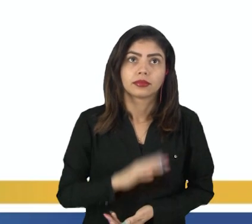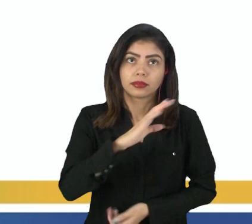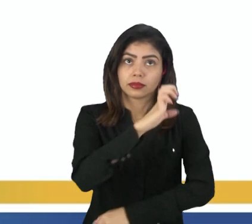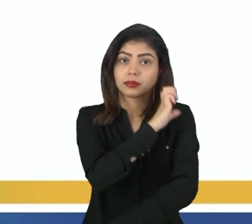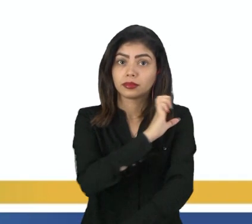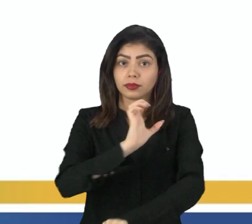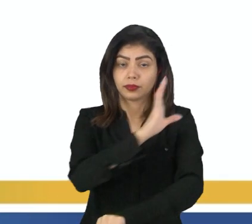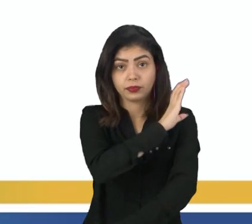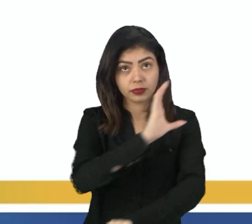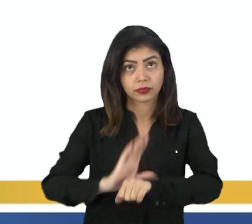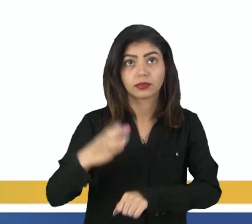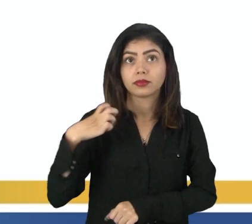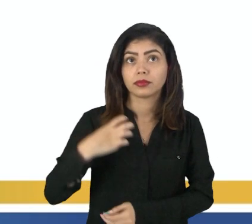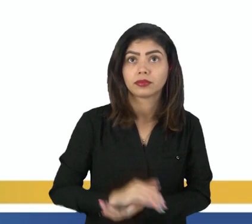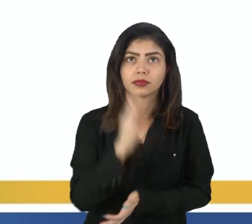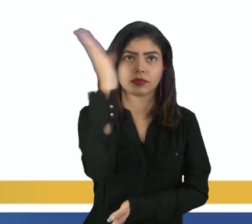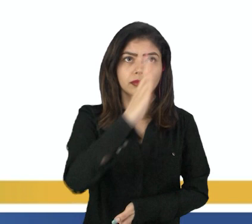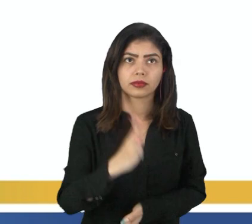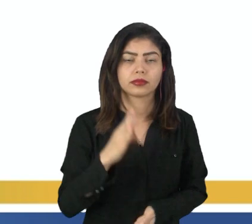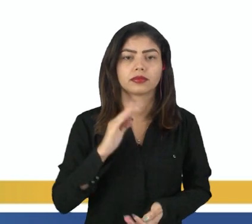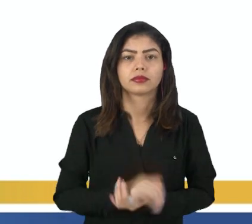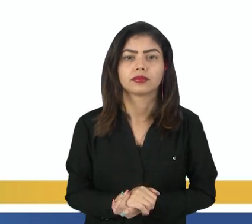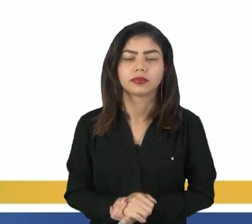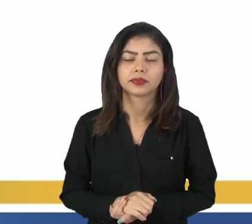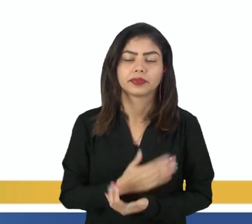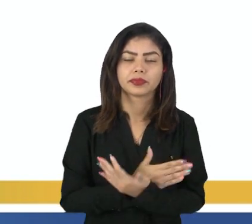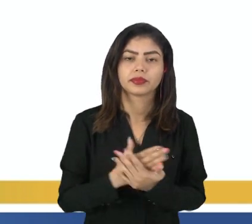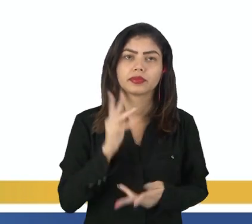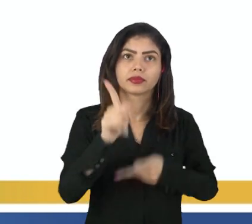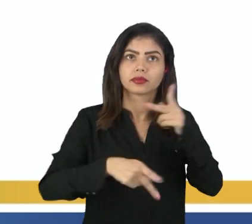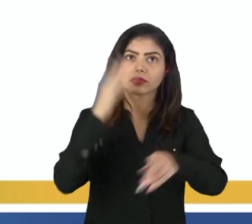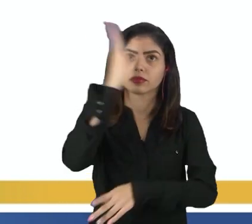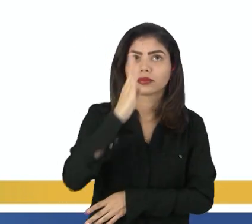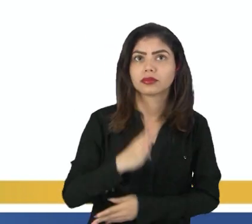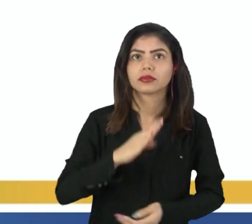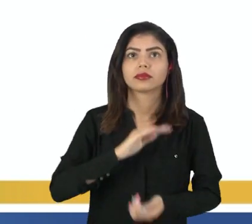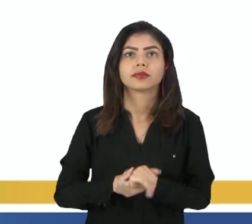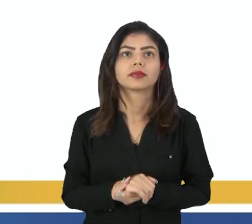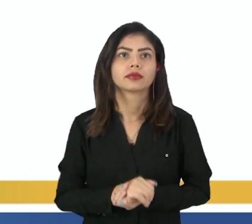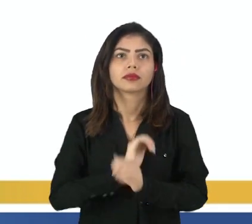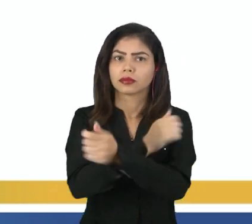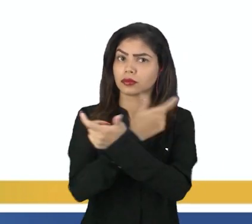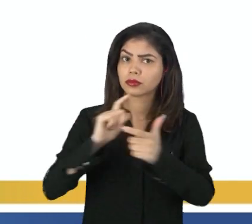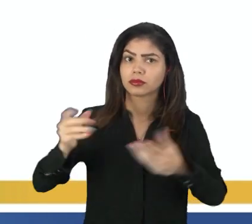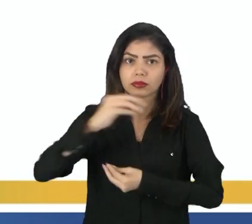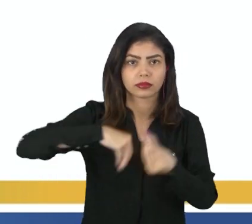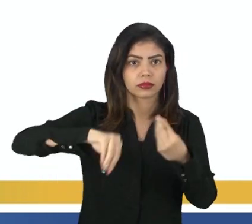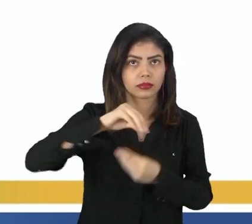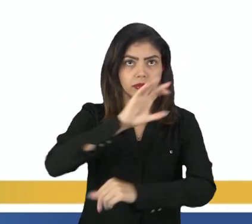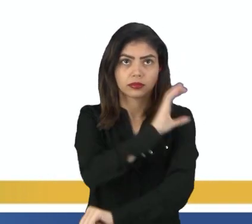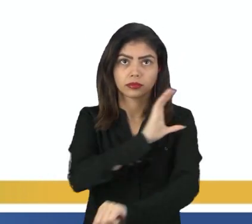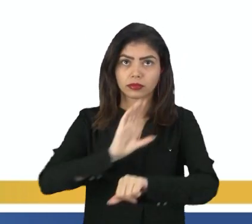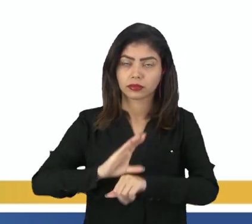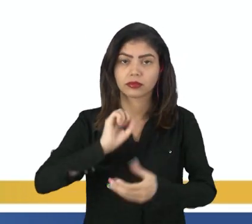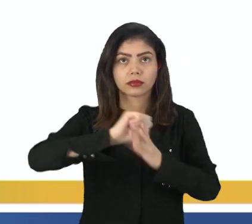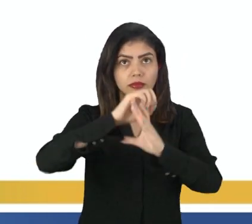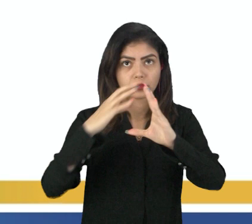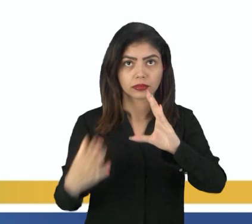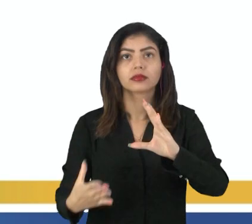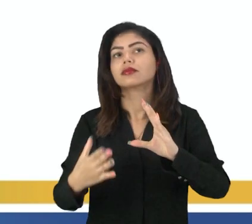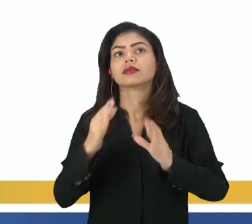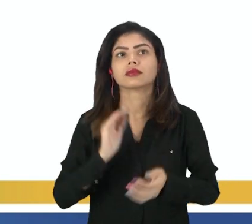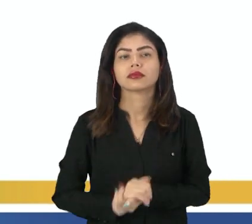Herança étnico-cultural brasileira. Vamos começar por aí. A população brasileira é o resultado de uma